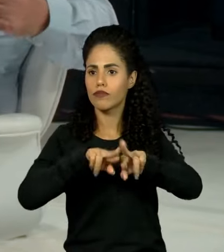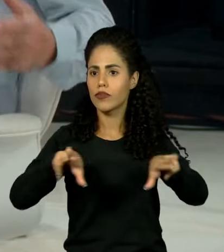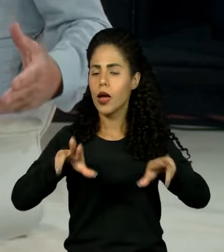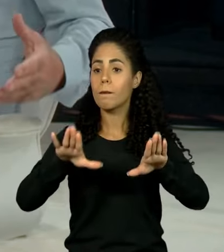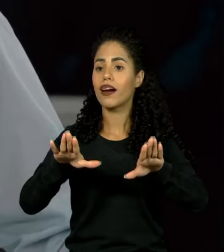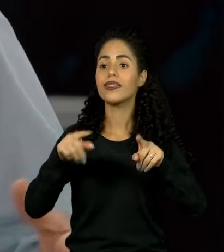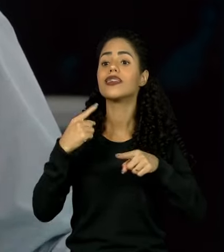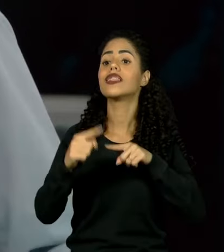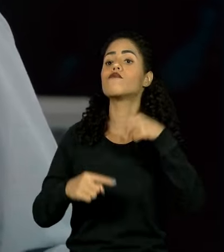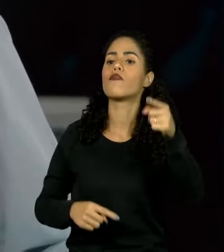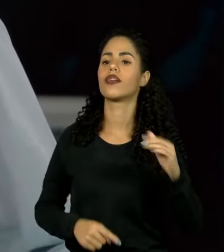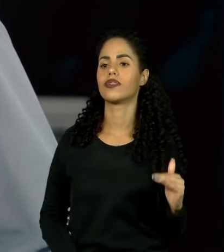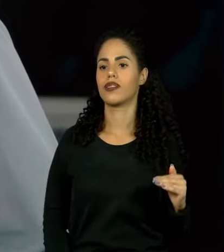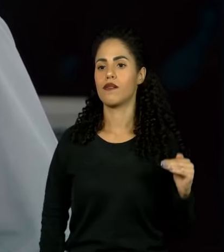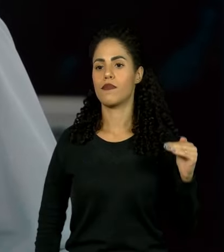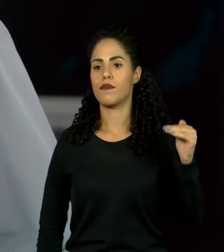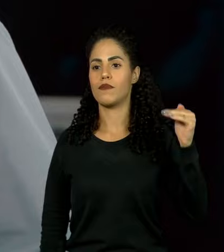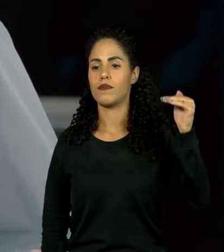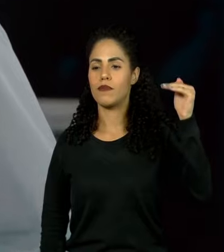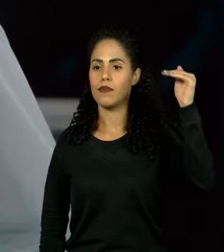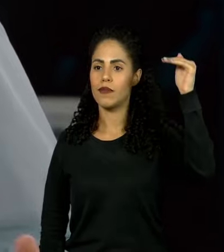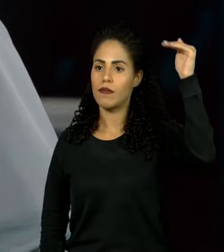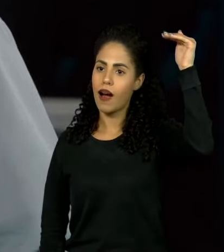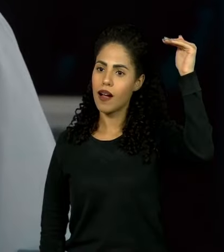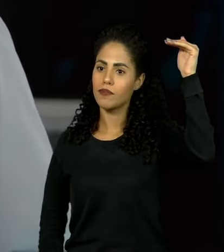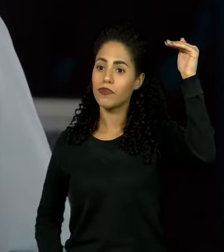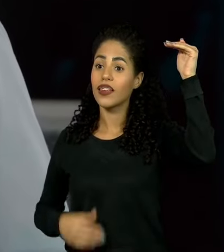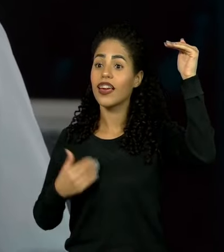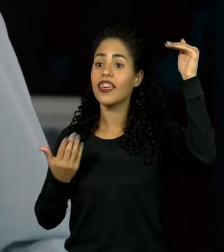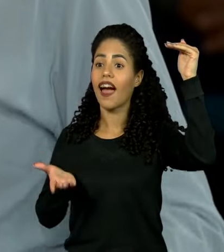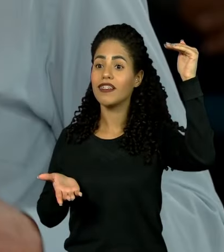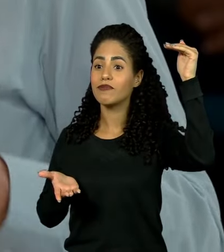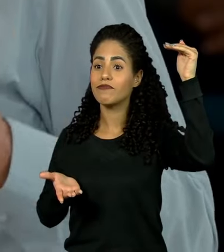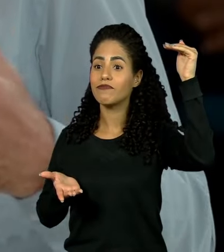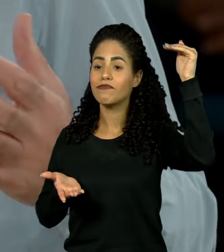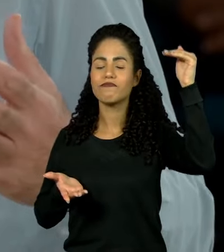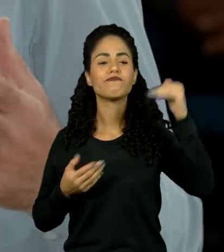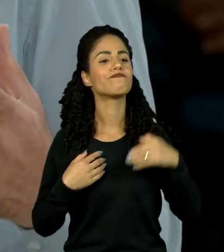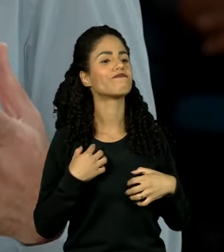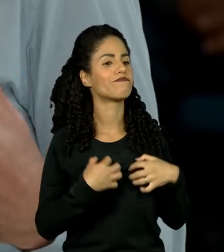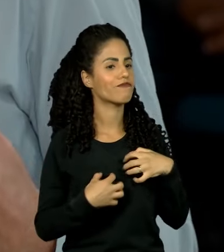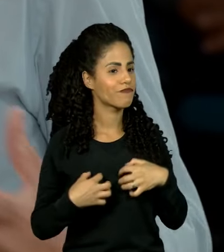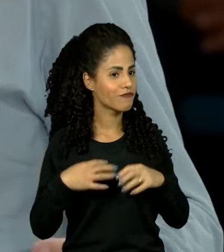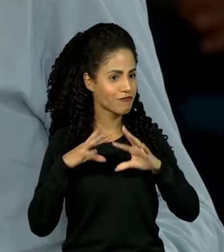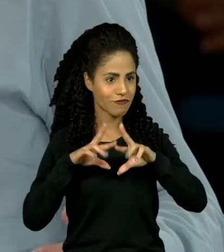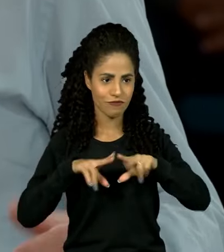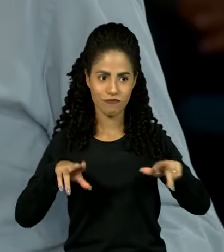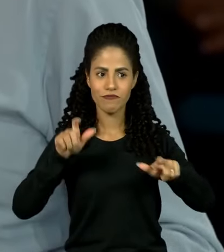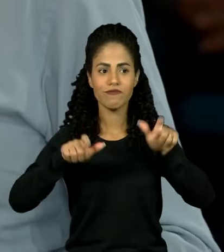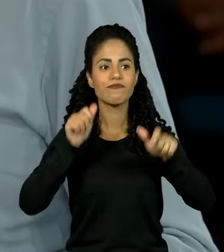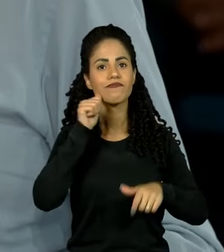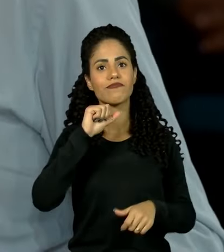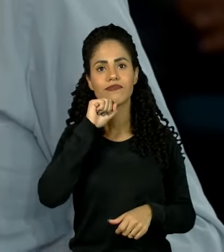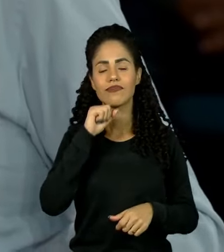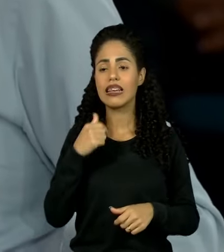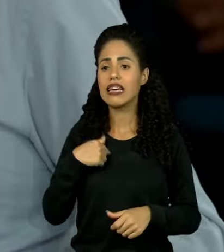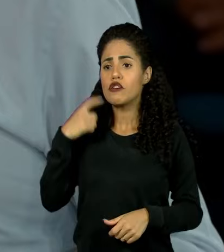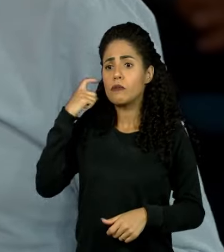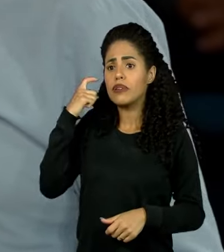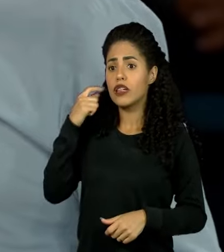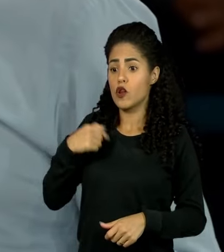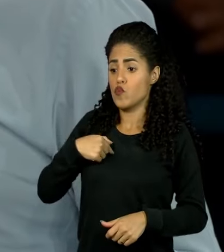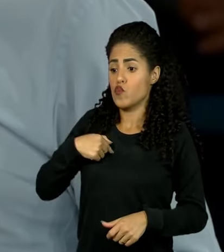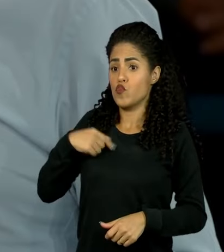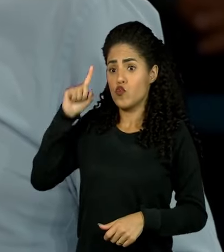elas crescem Cara elas crescem E aí é angústia de toda M uma angústia de toda mãe e quando eu não tiver mais aqui quem é que vai tomar